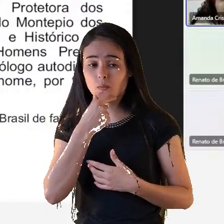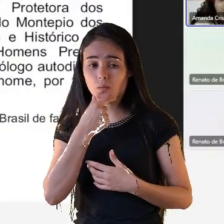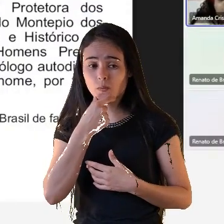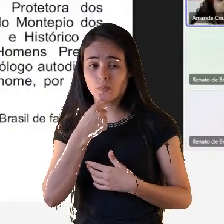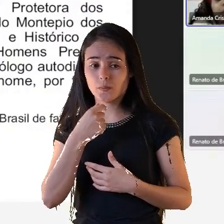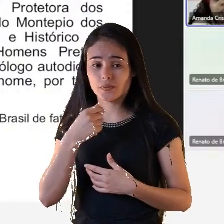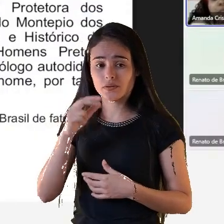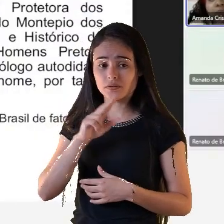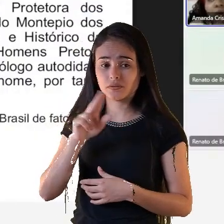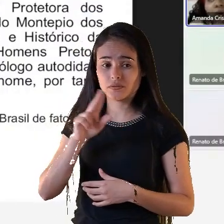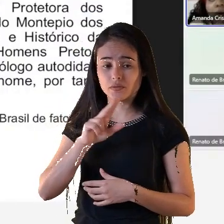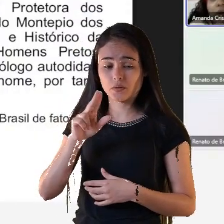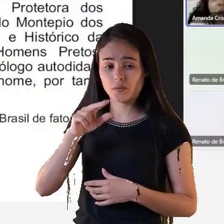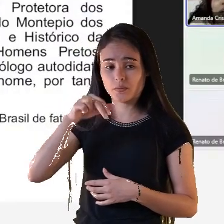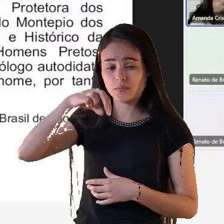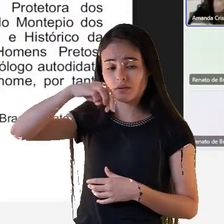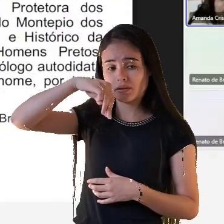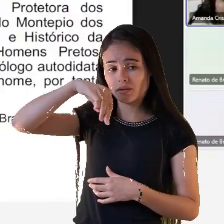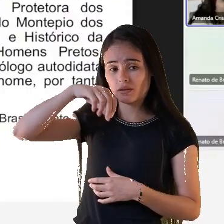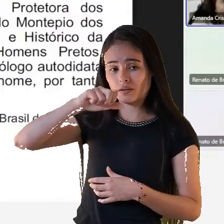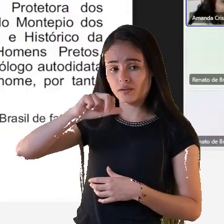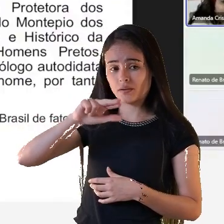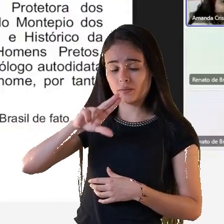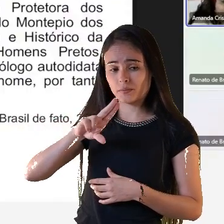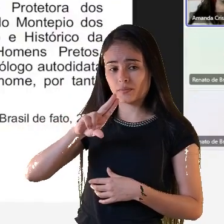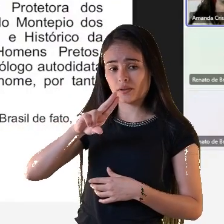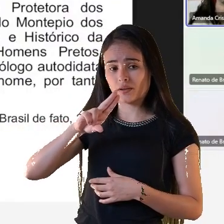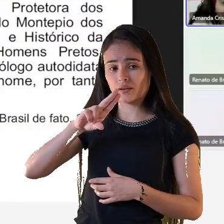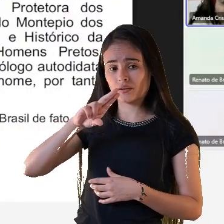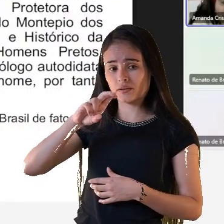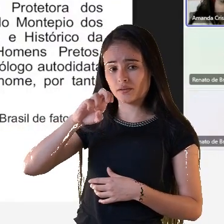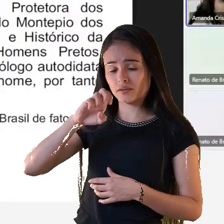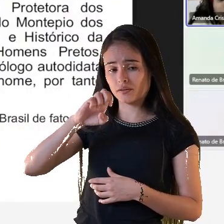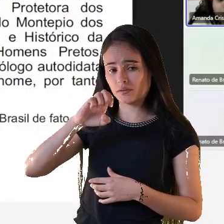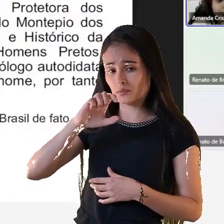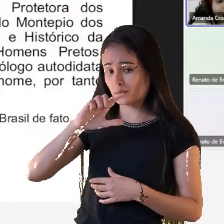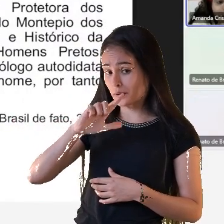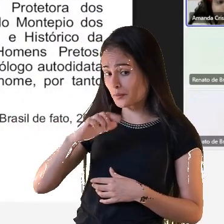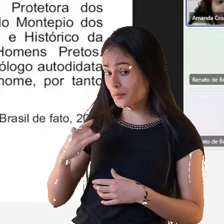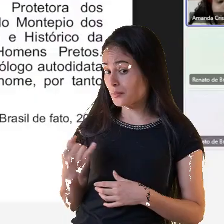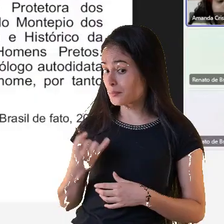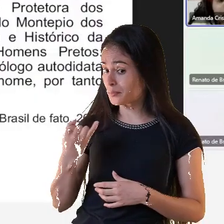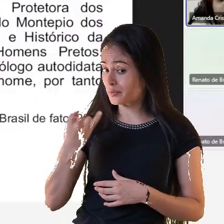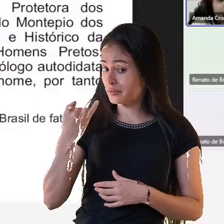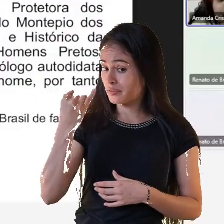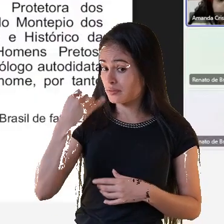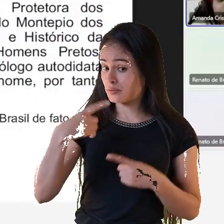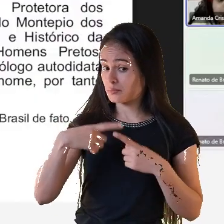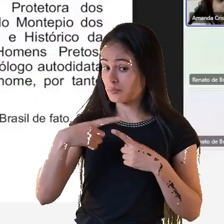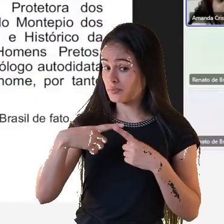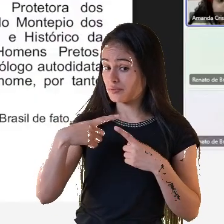como ele participou de associações e de lugares